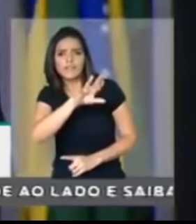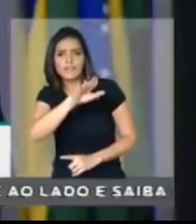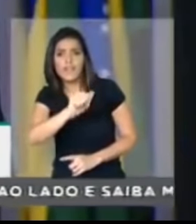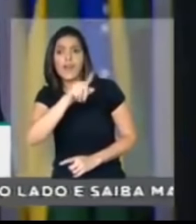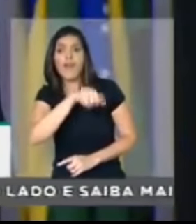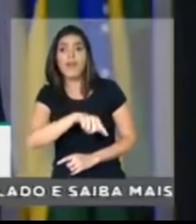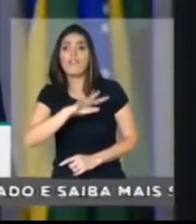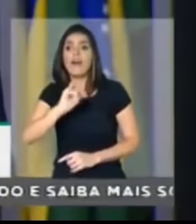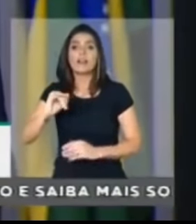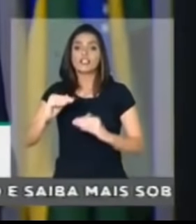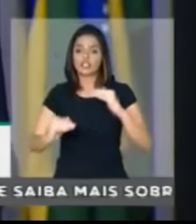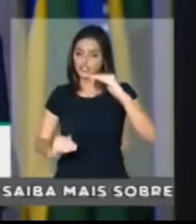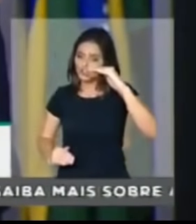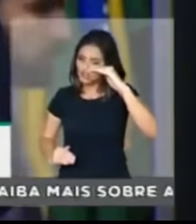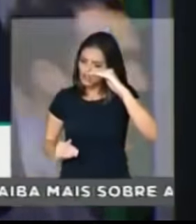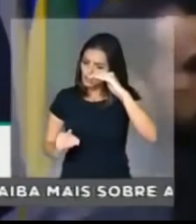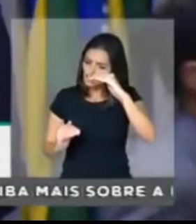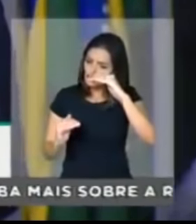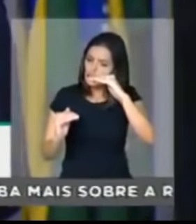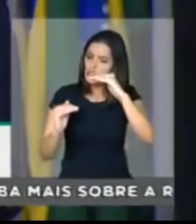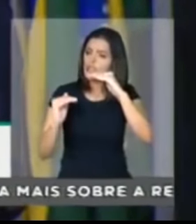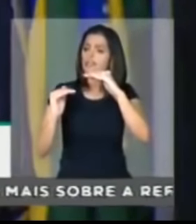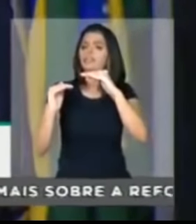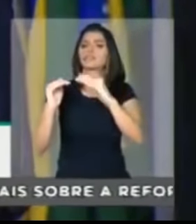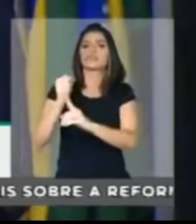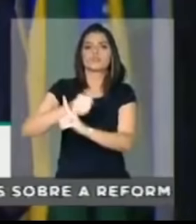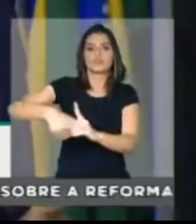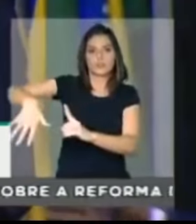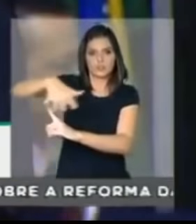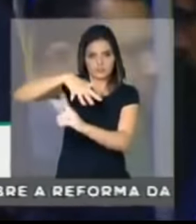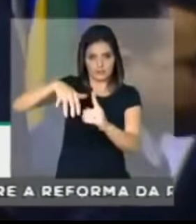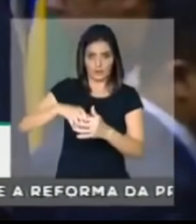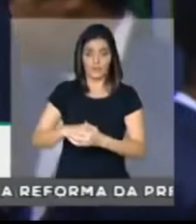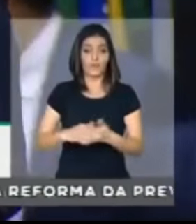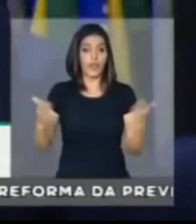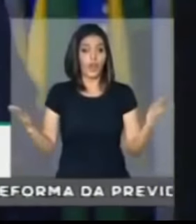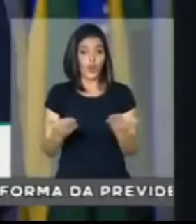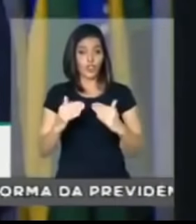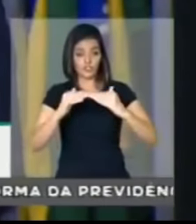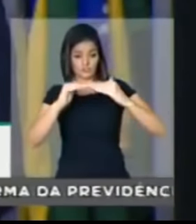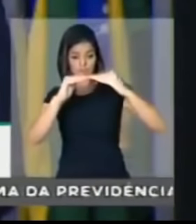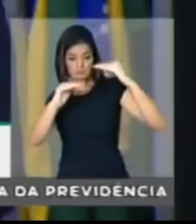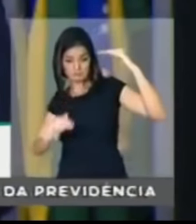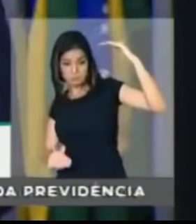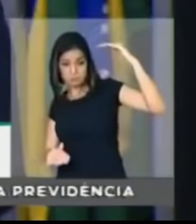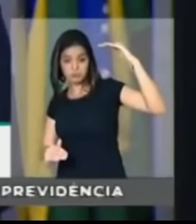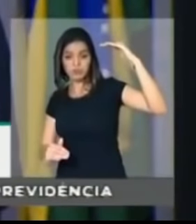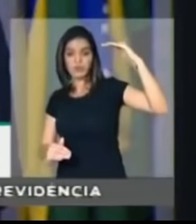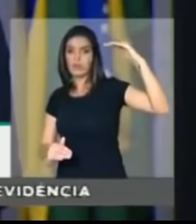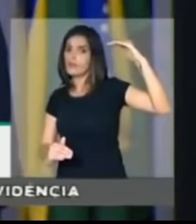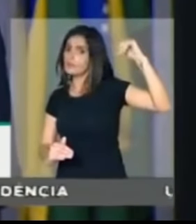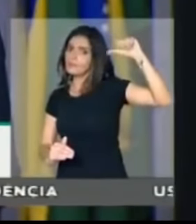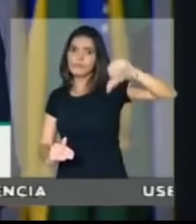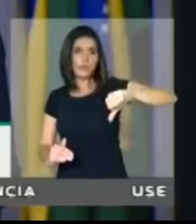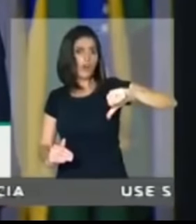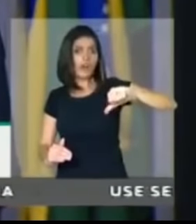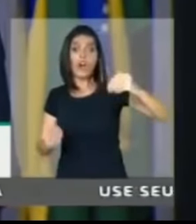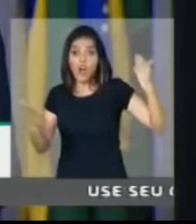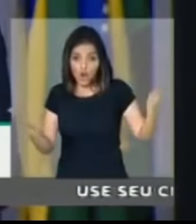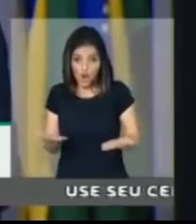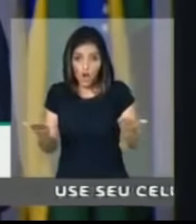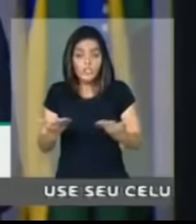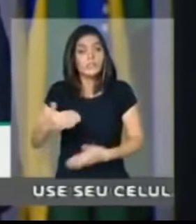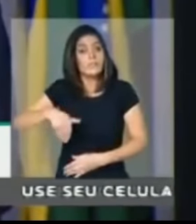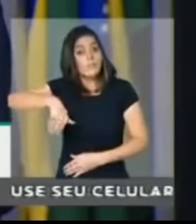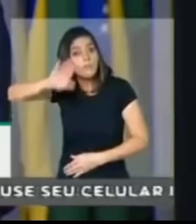se diminuir a desigualdade social, mas hoje ela aumenta. Isso é fato. Hoje, quem